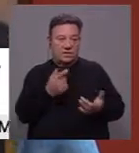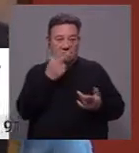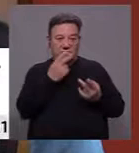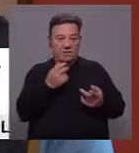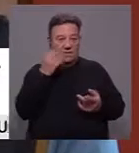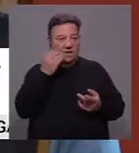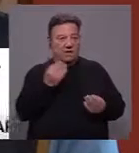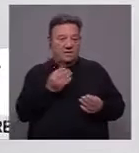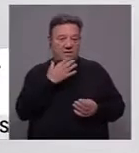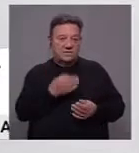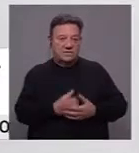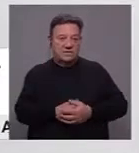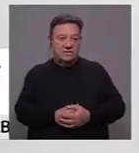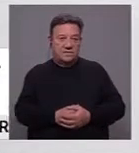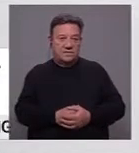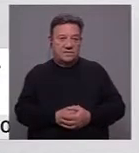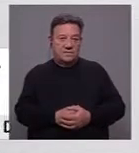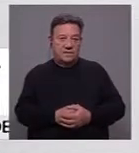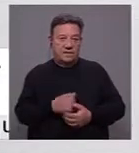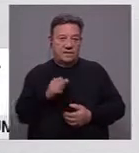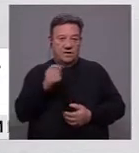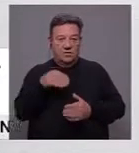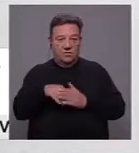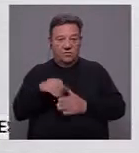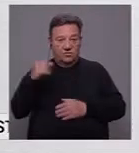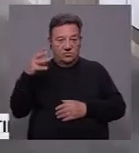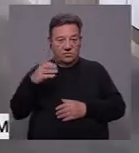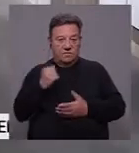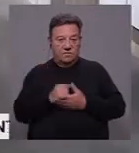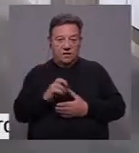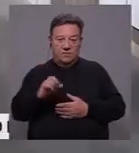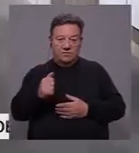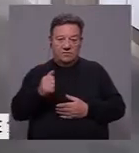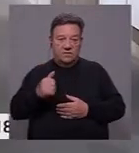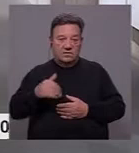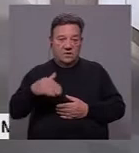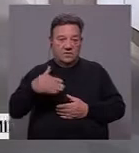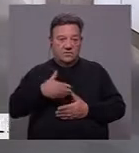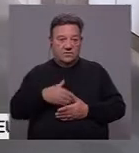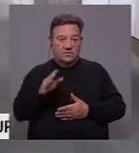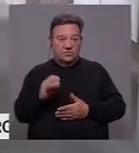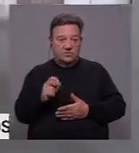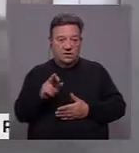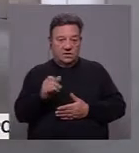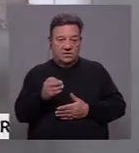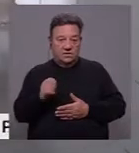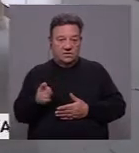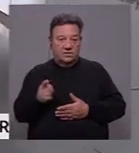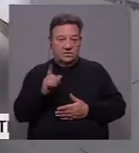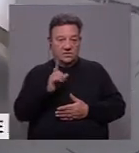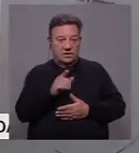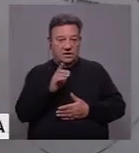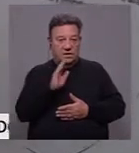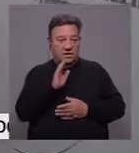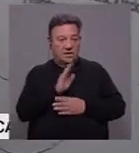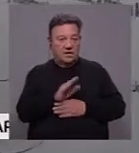visitante encantado, certamente. O Guardador do Sol marca os 85 anos do nascimento de José Rodrigues. Está nas